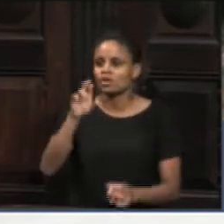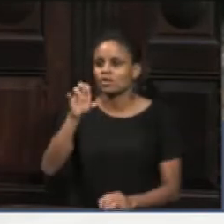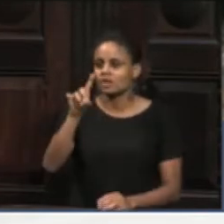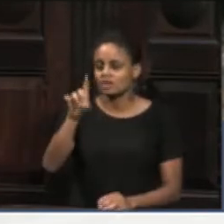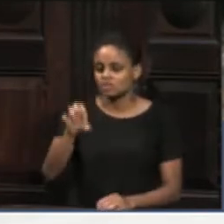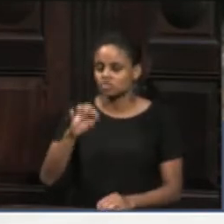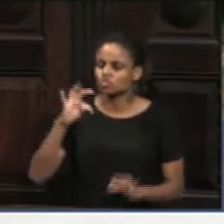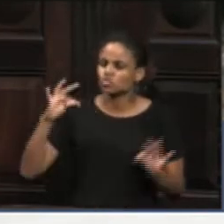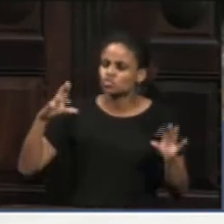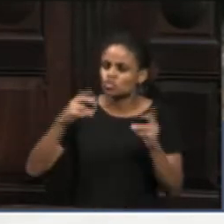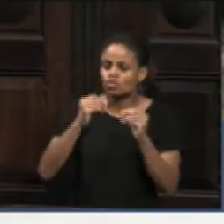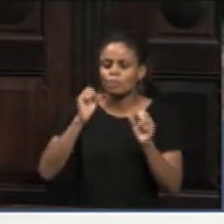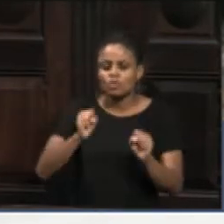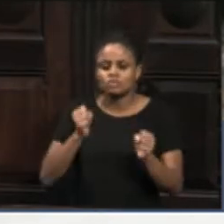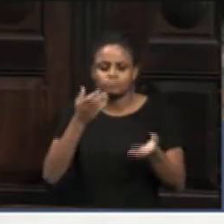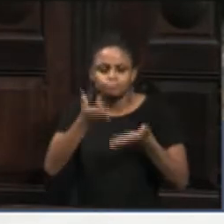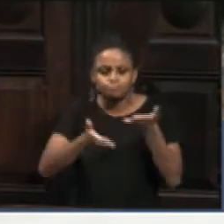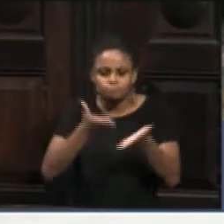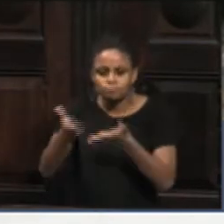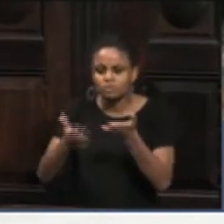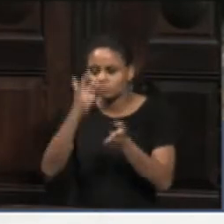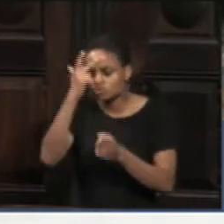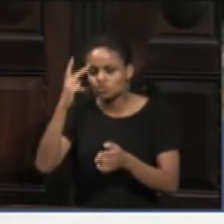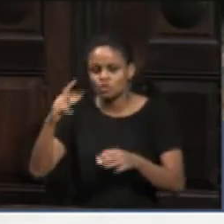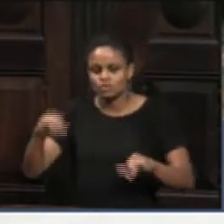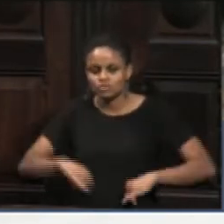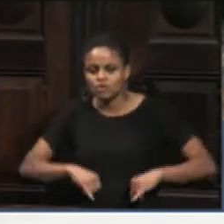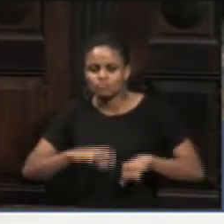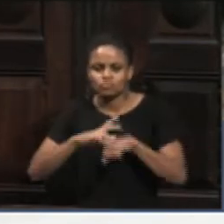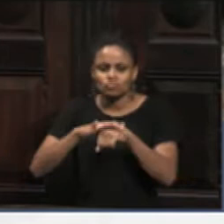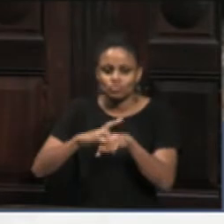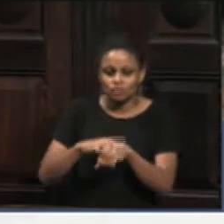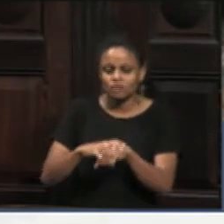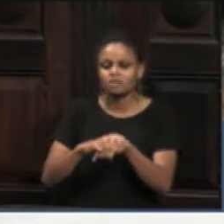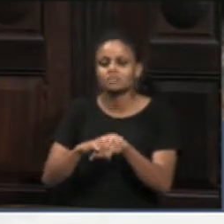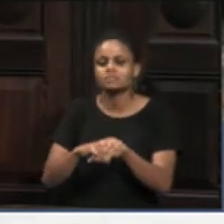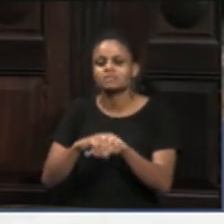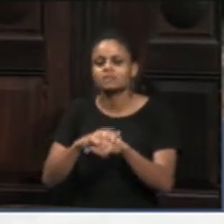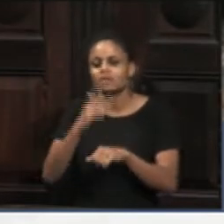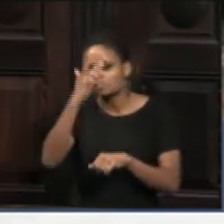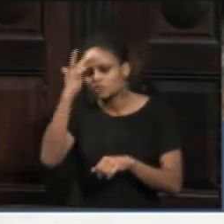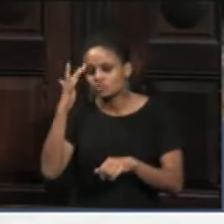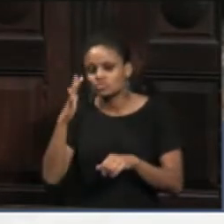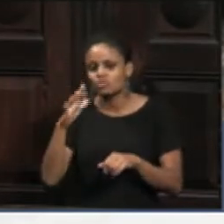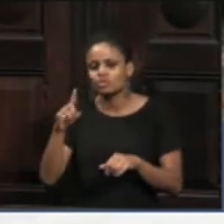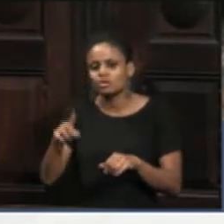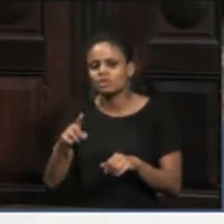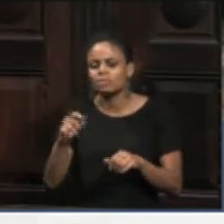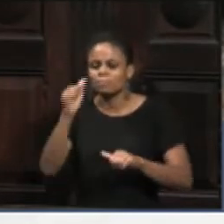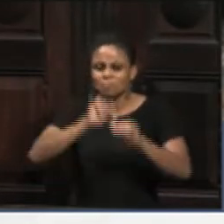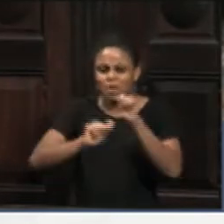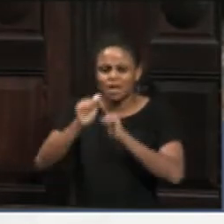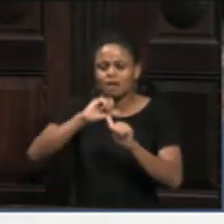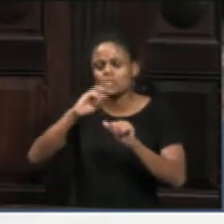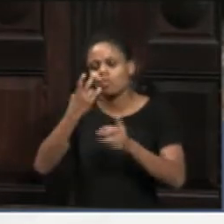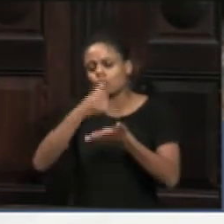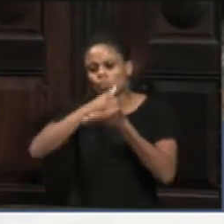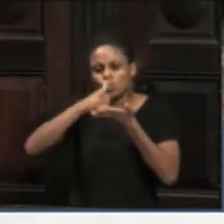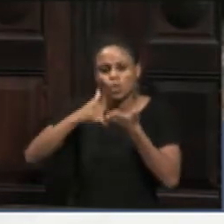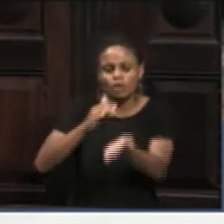as pessoas que sofrem com diferentes transtornos psíquicos, pessoas que fazem uso abusivo de álcool, outras